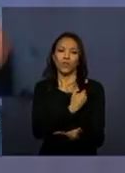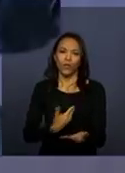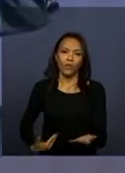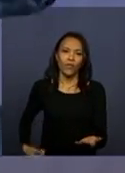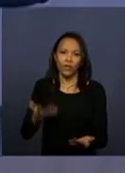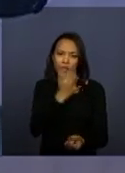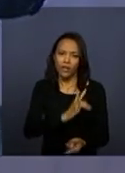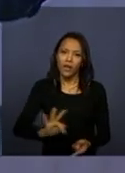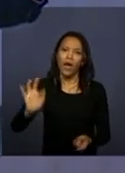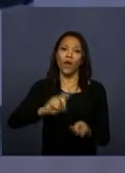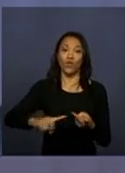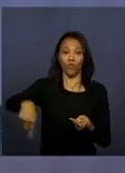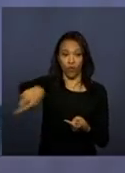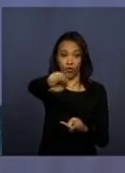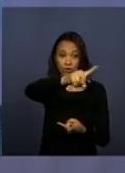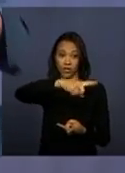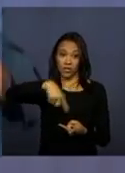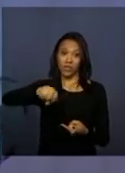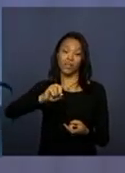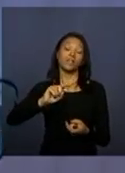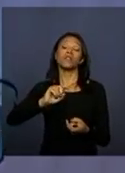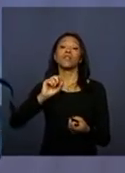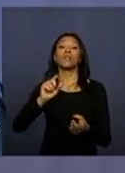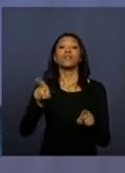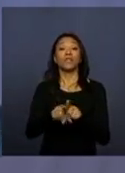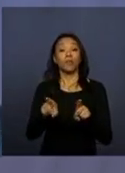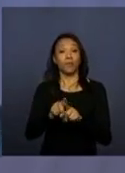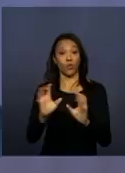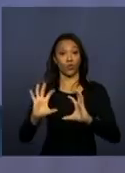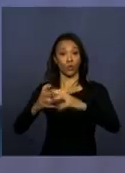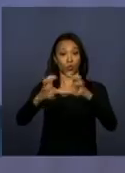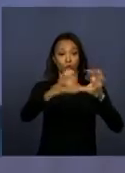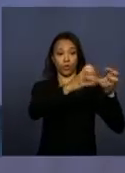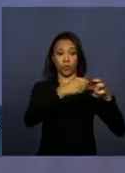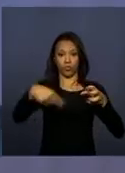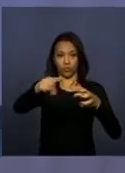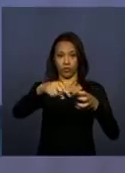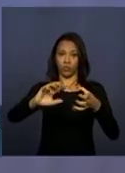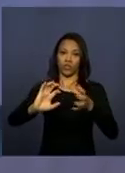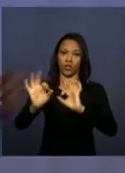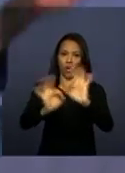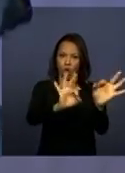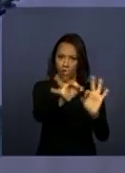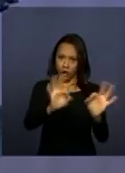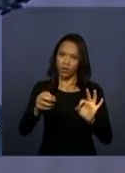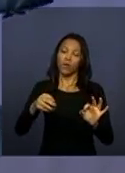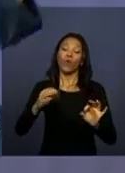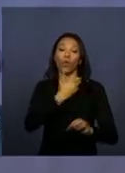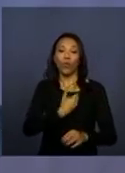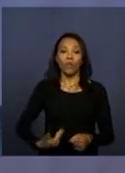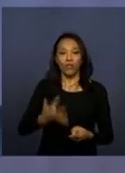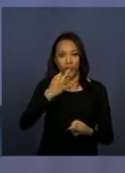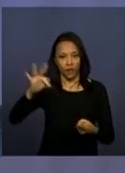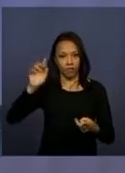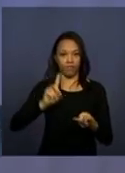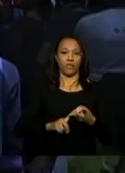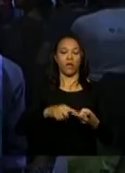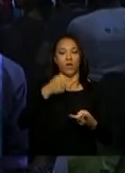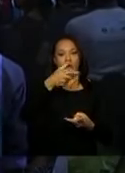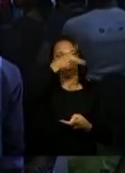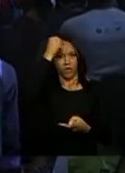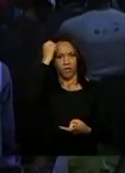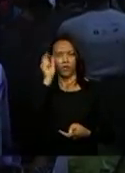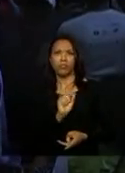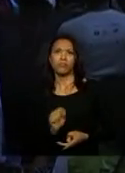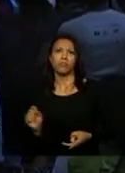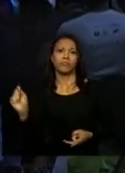federal e vocês, a organização de vocês, o governo federal, os prefeitos, como